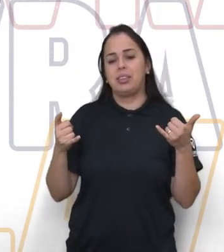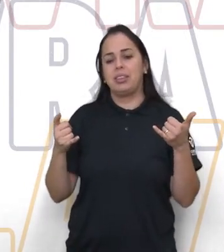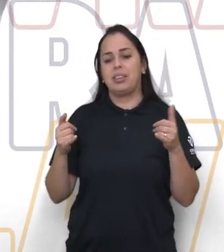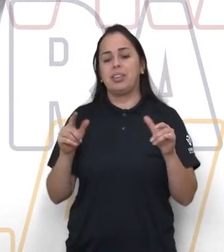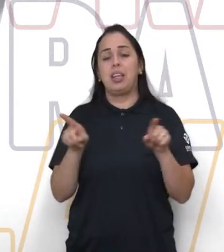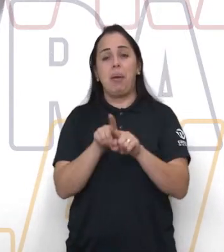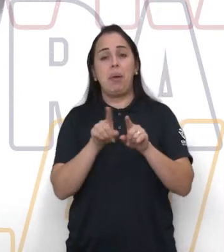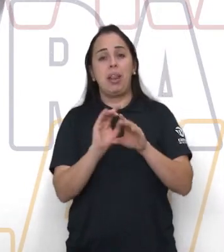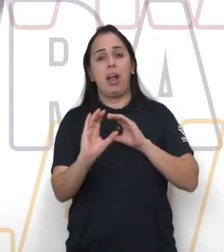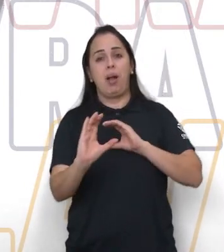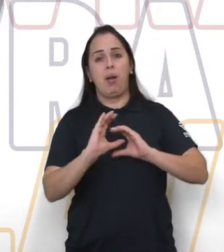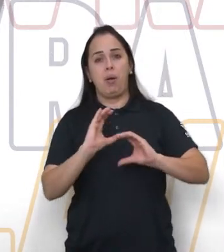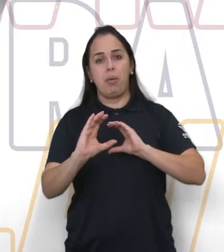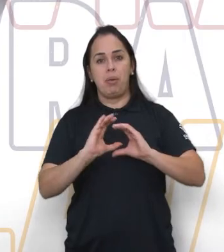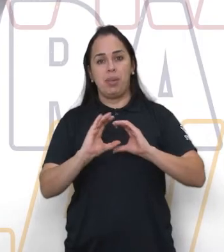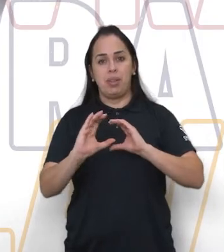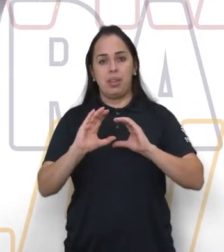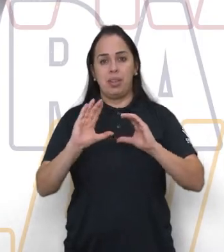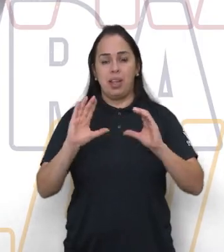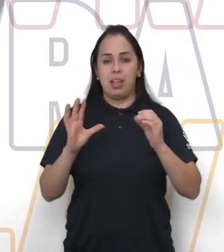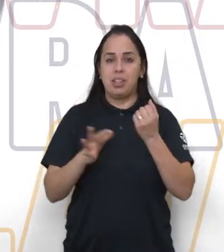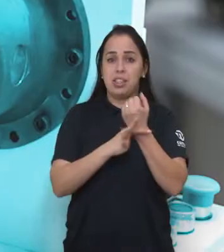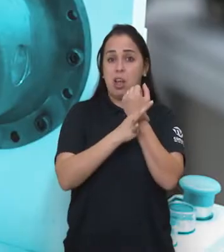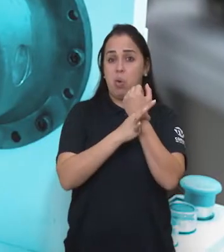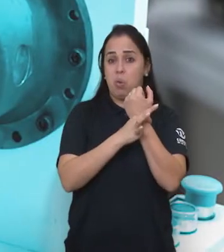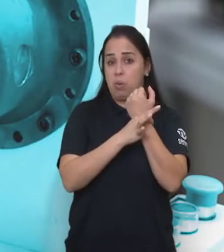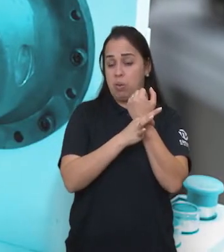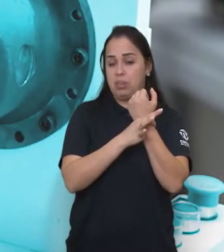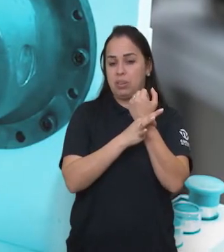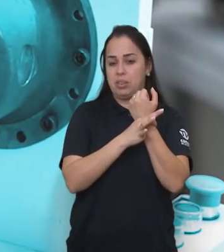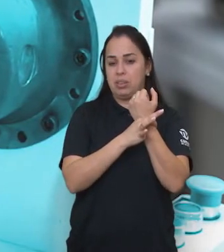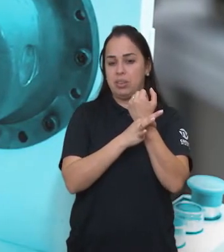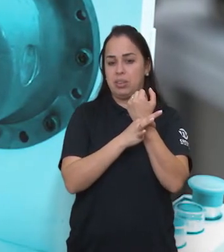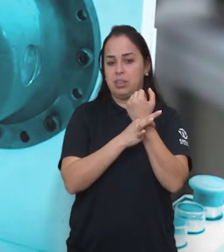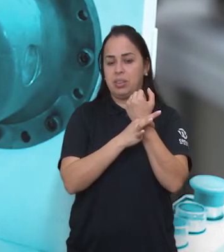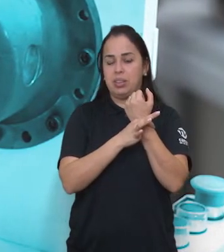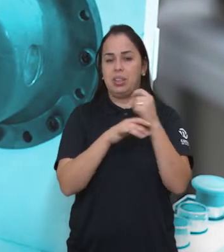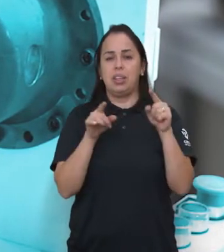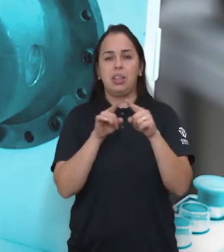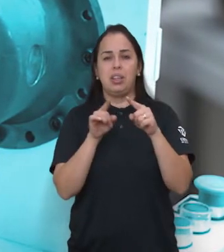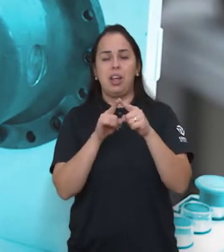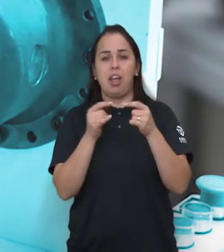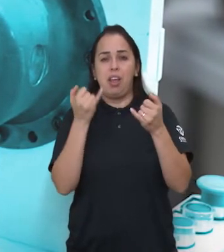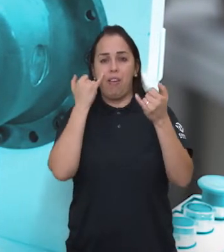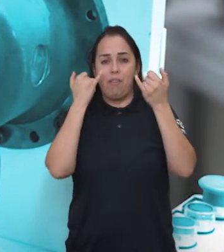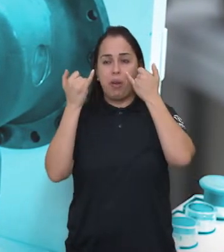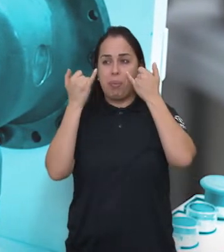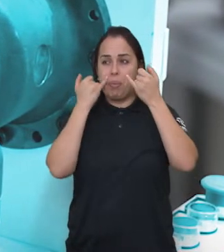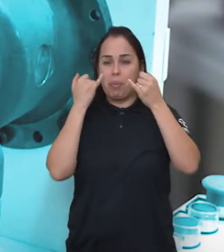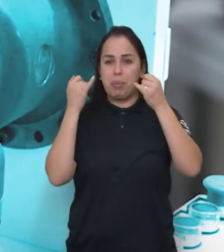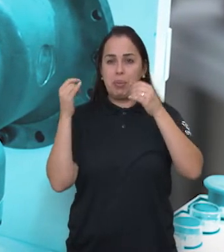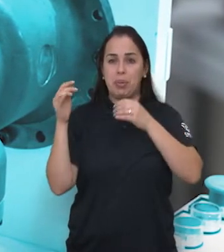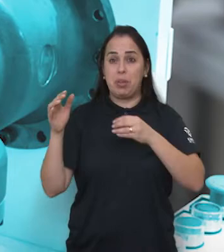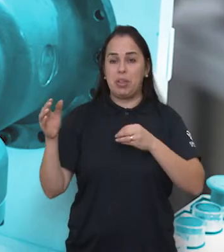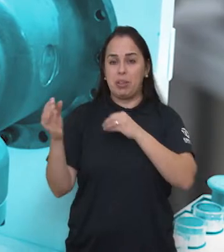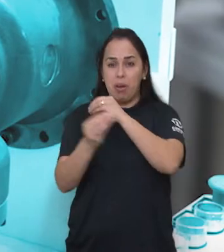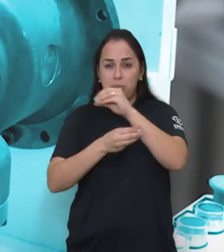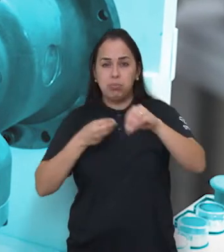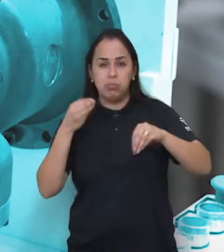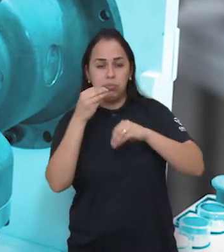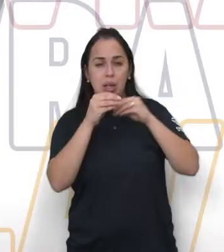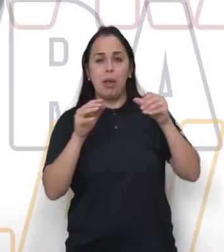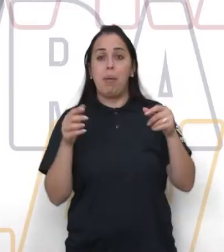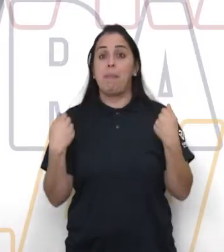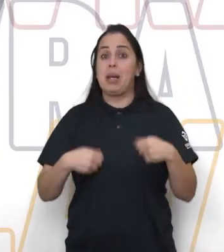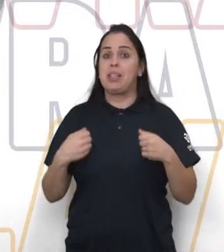mundo da comunicação a saiba segurança a quantidade de dados que vai transitar por aí